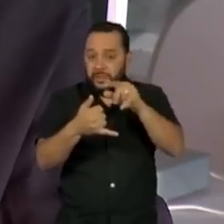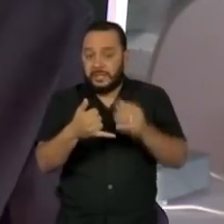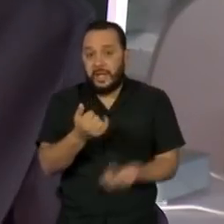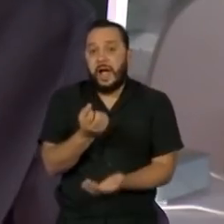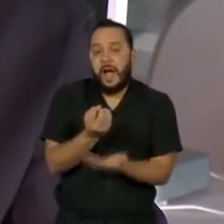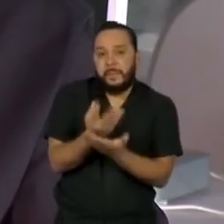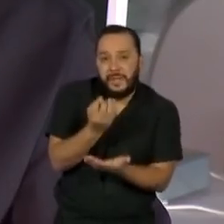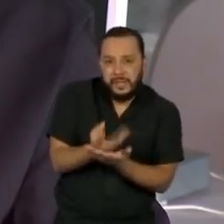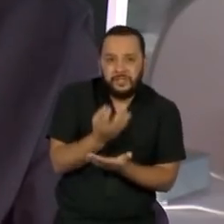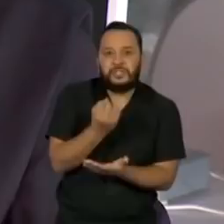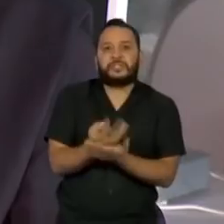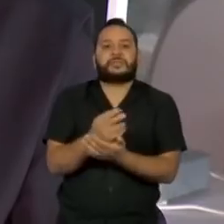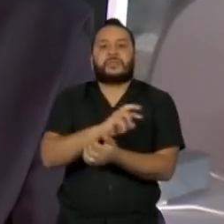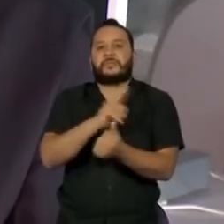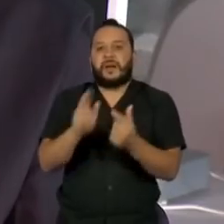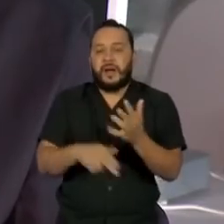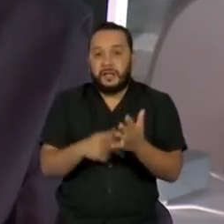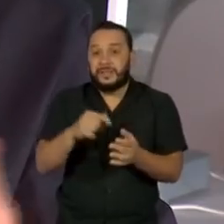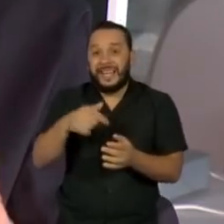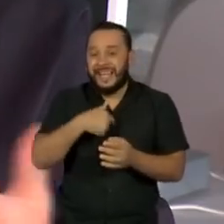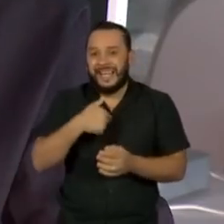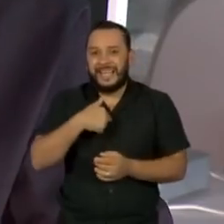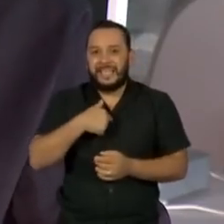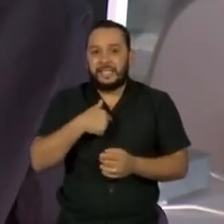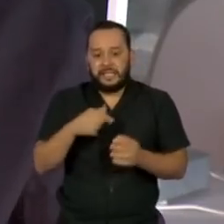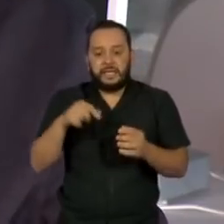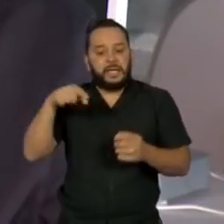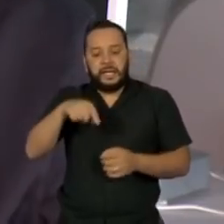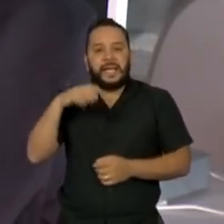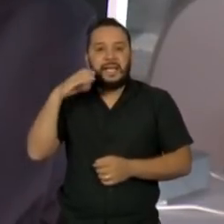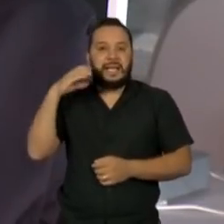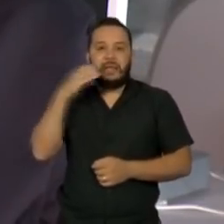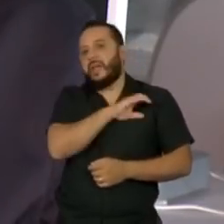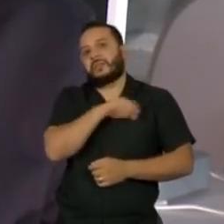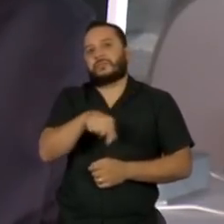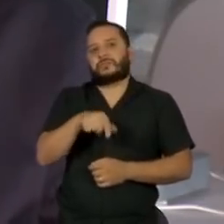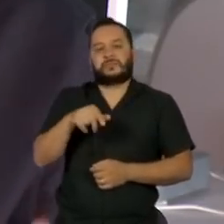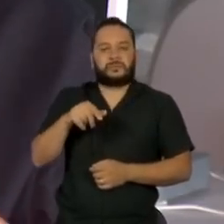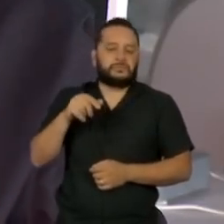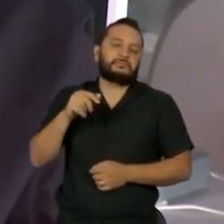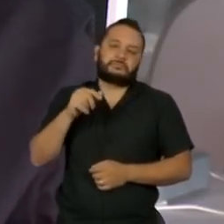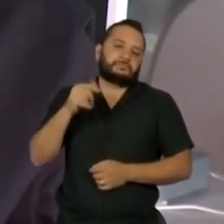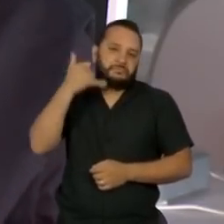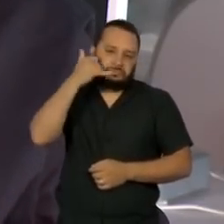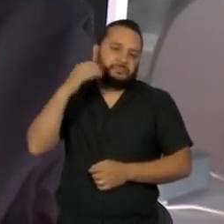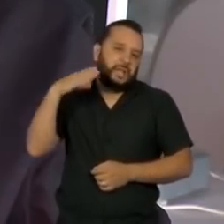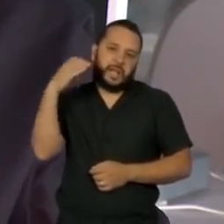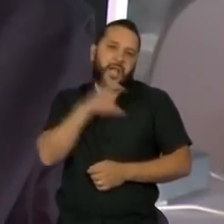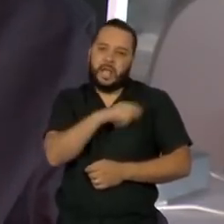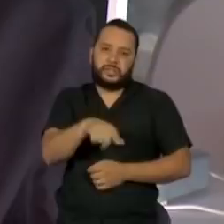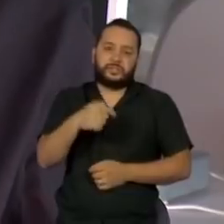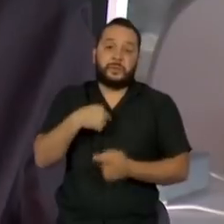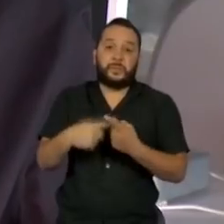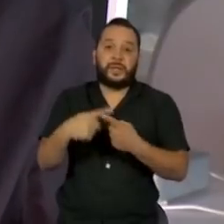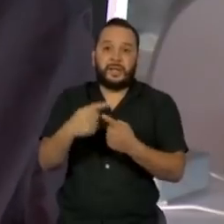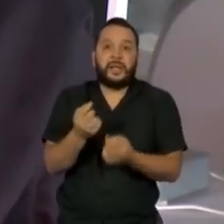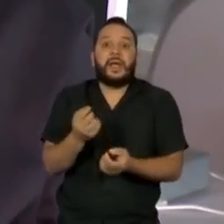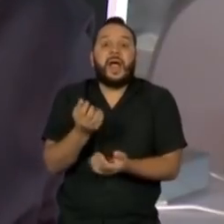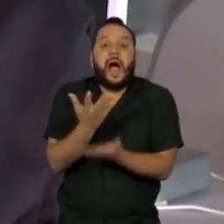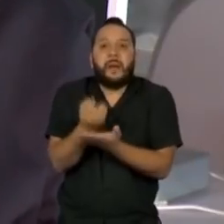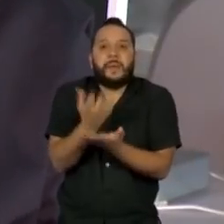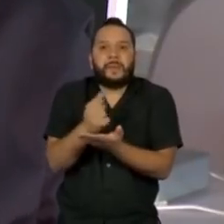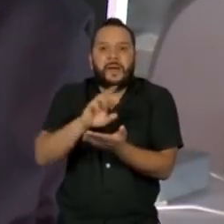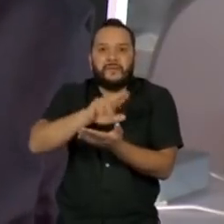está interagindo, pode acontecer o quê? Um superaquecimento do seu celular. E aí você pode prejudicar a vida útil da